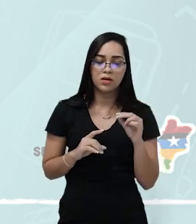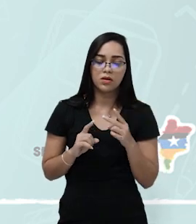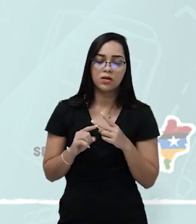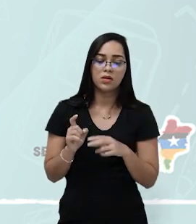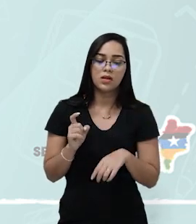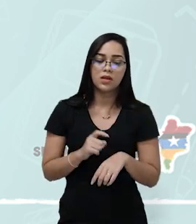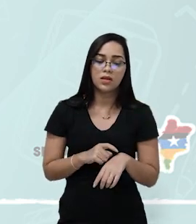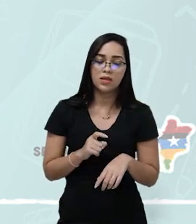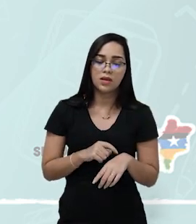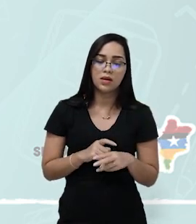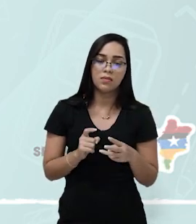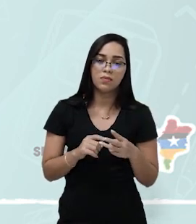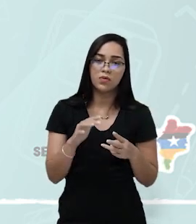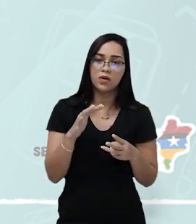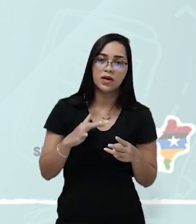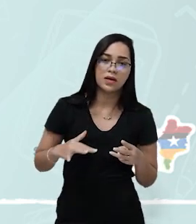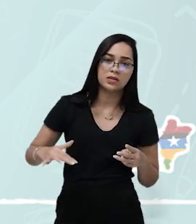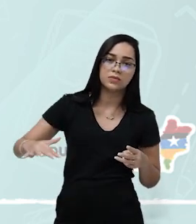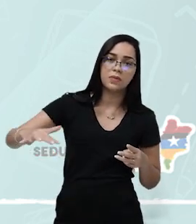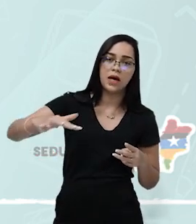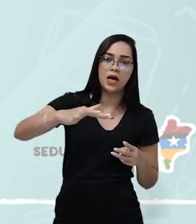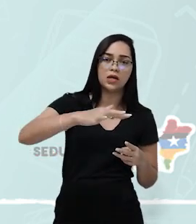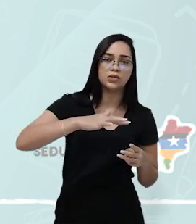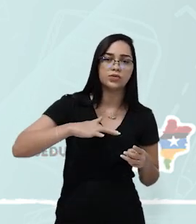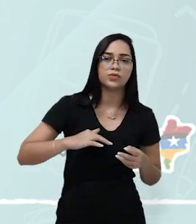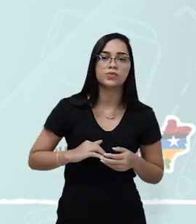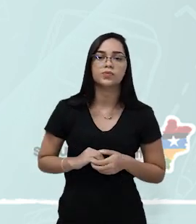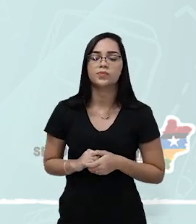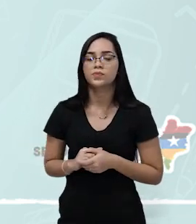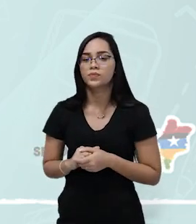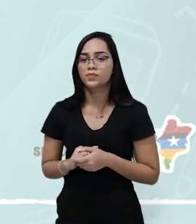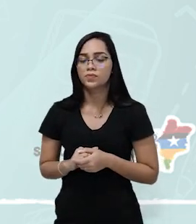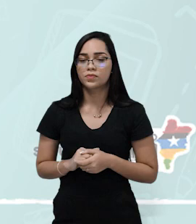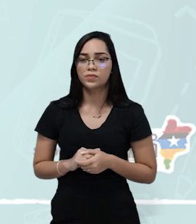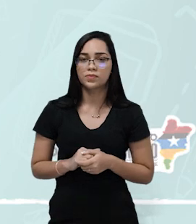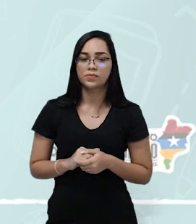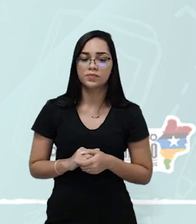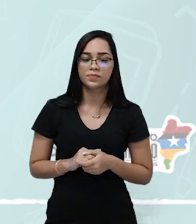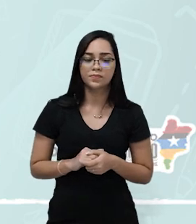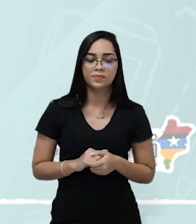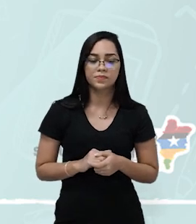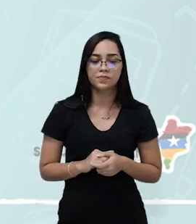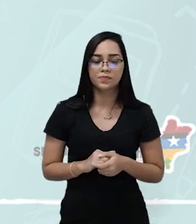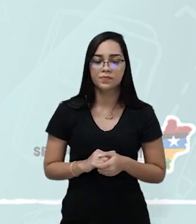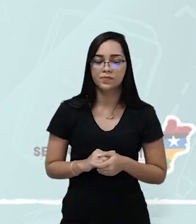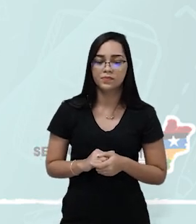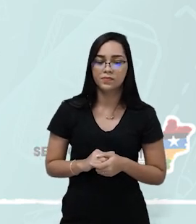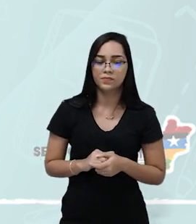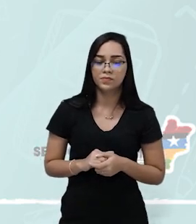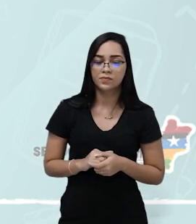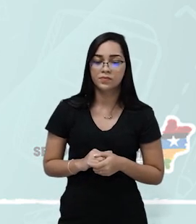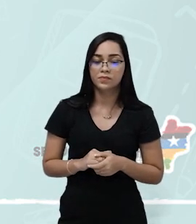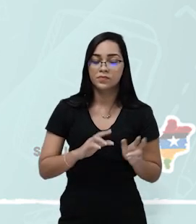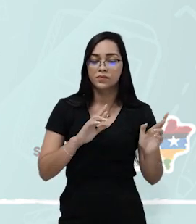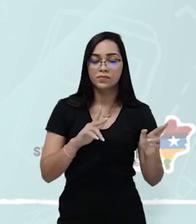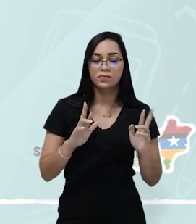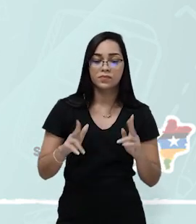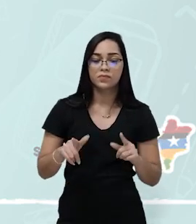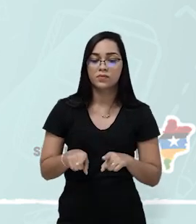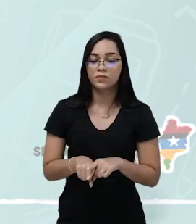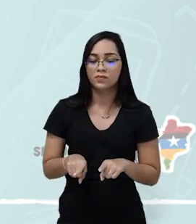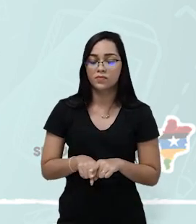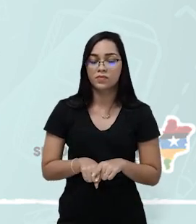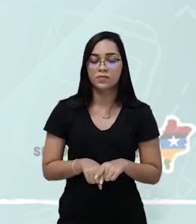narrativo no tocante a vários aspectos. Personagem, rede, já falamos disso, tempo e espaço. Diferenças também